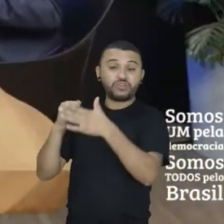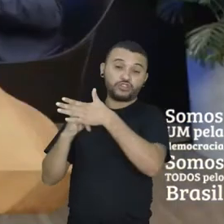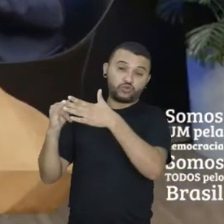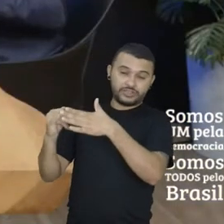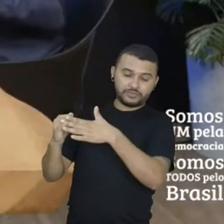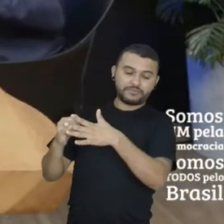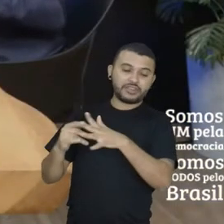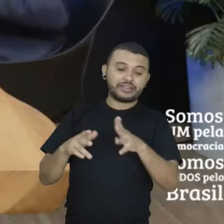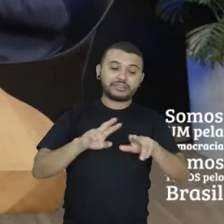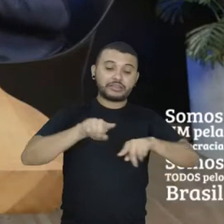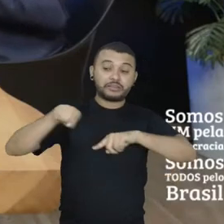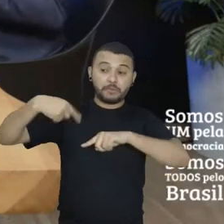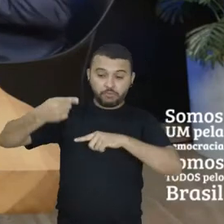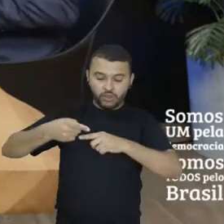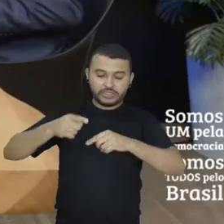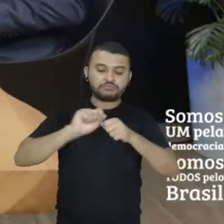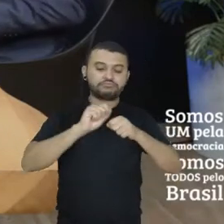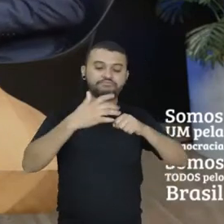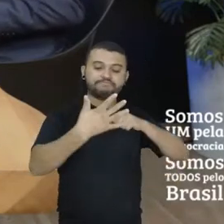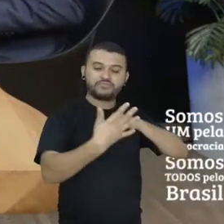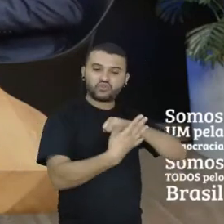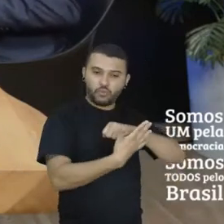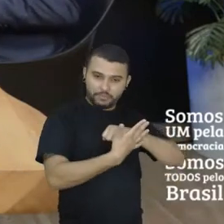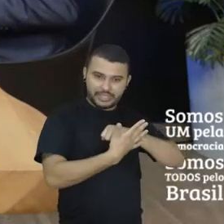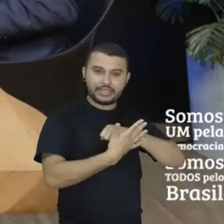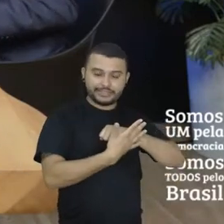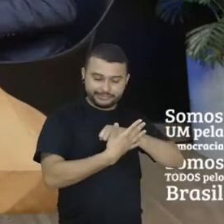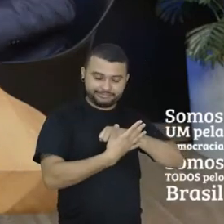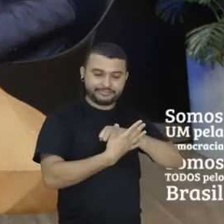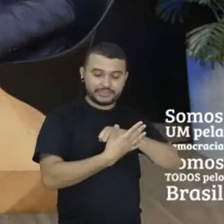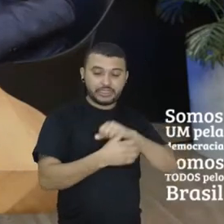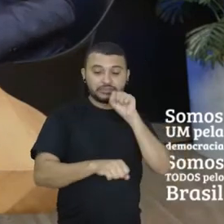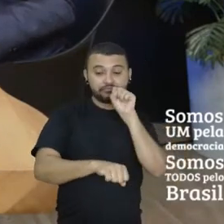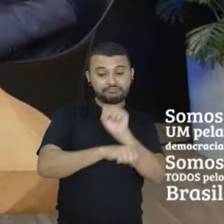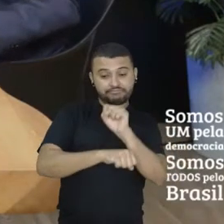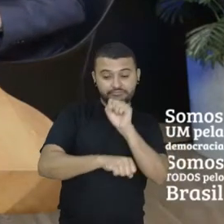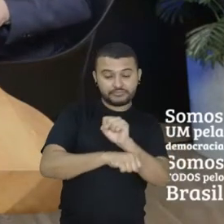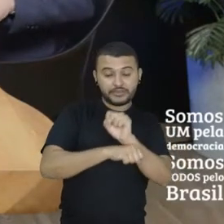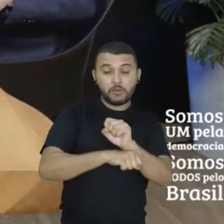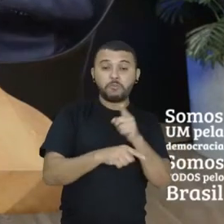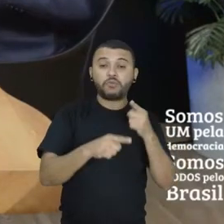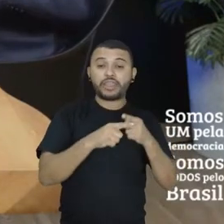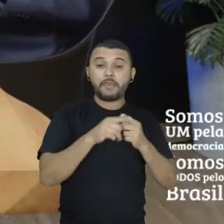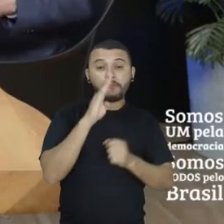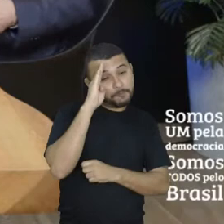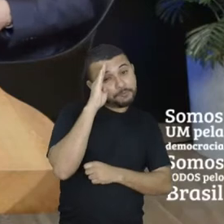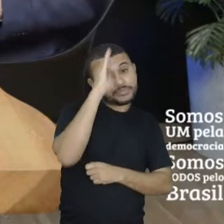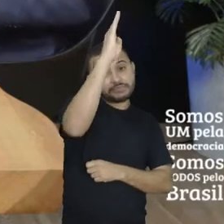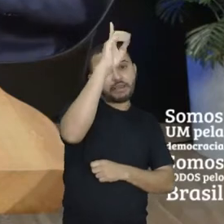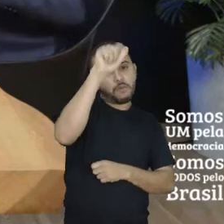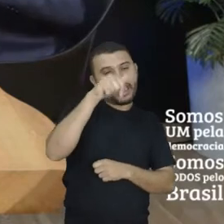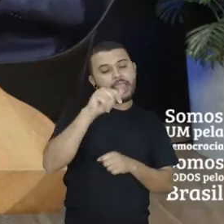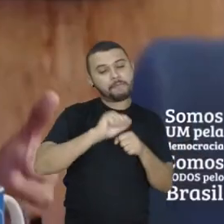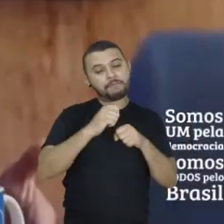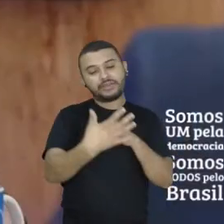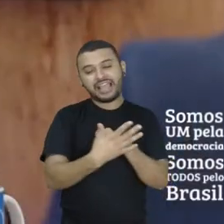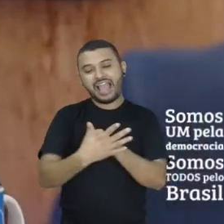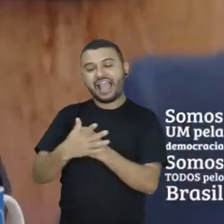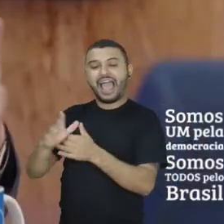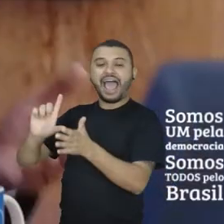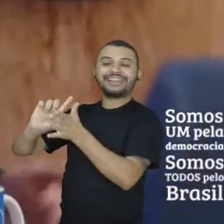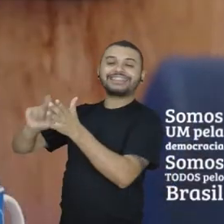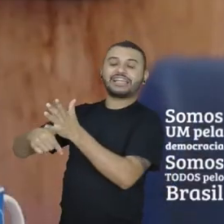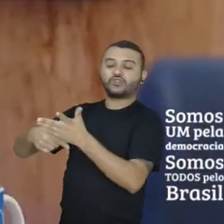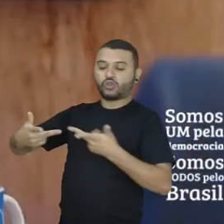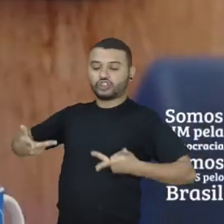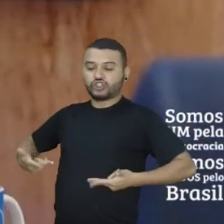durante a pandemia, segurou tudo. Então, a prioridade é a Covid. Então, atrasou cirurgia, atrasou